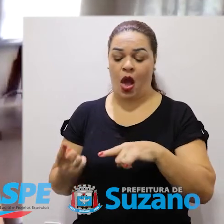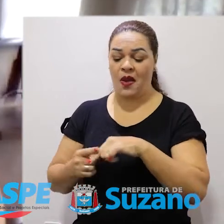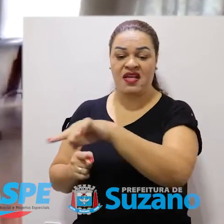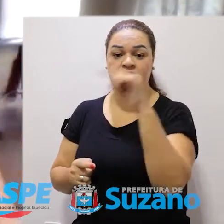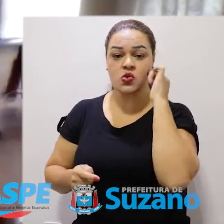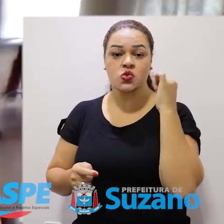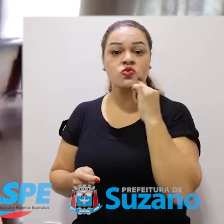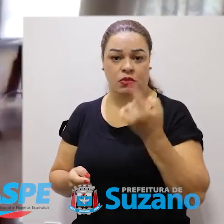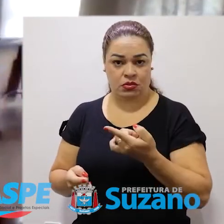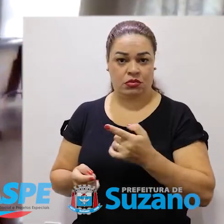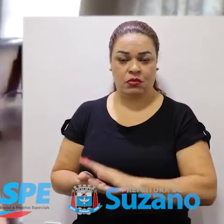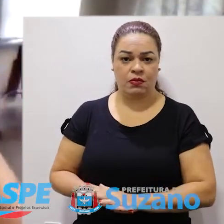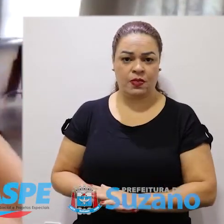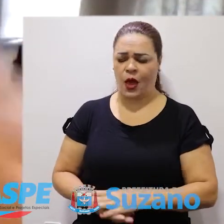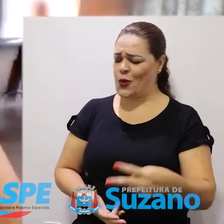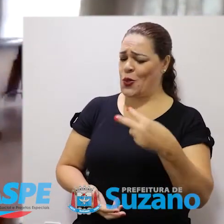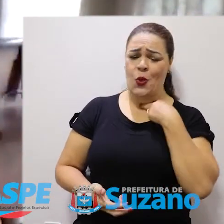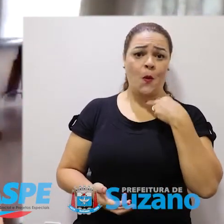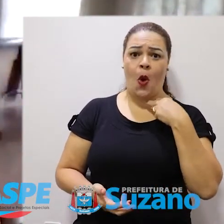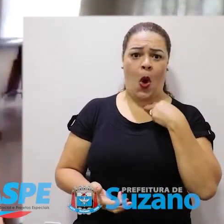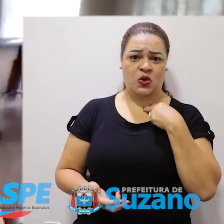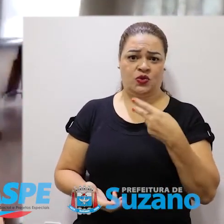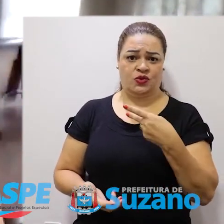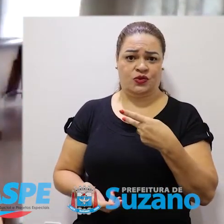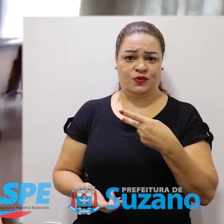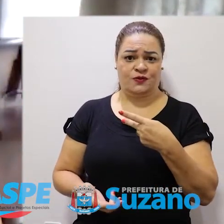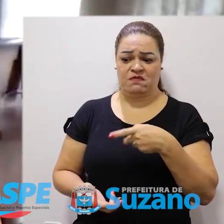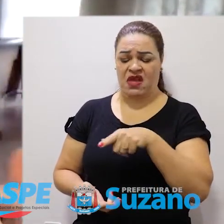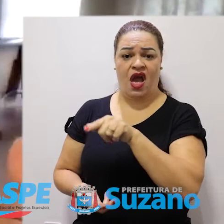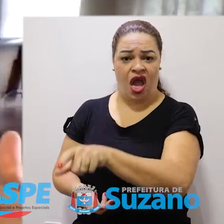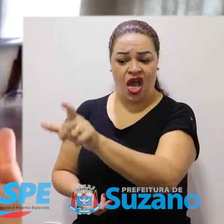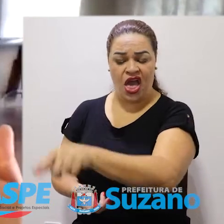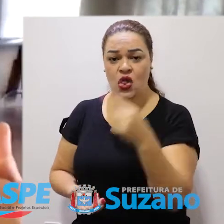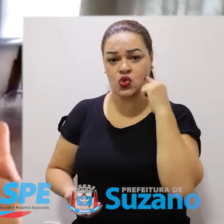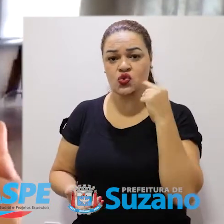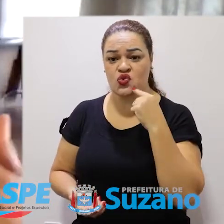gente faça esse tipo de coisas, né? Que a gente faça esse tipo de